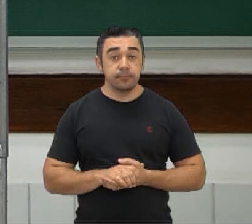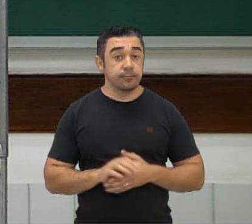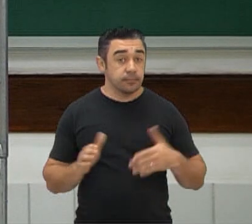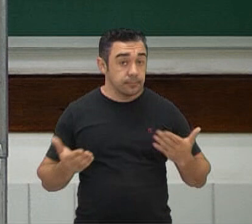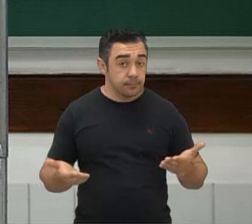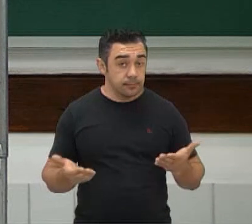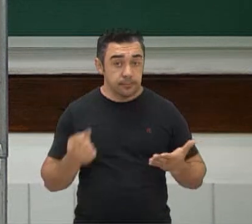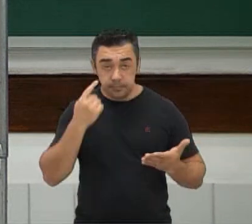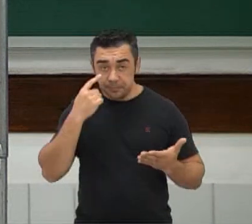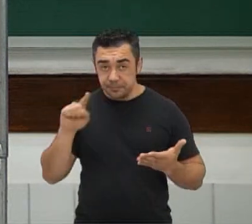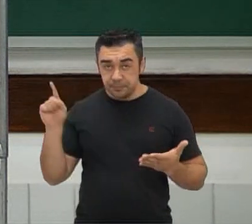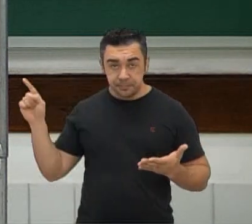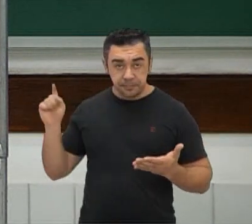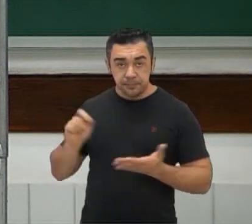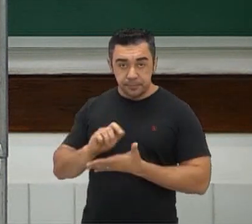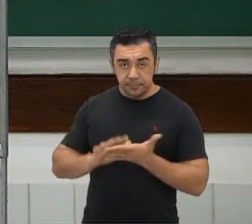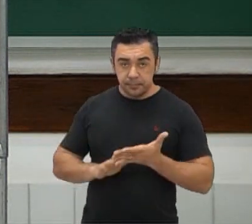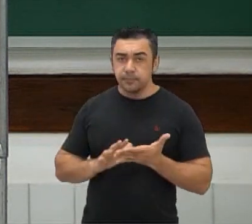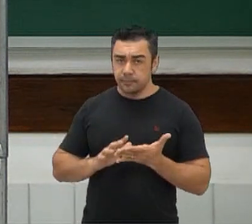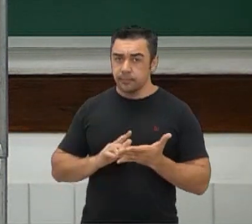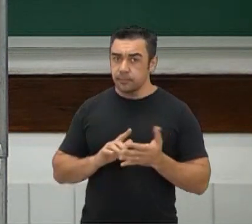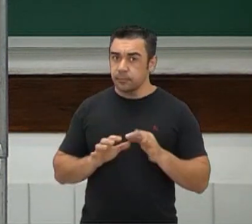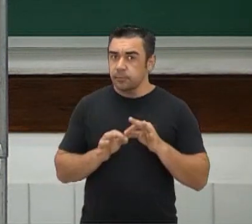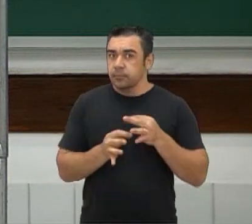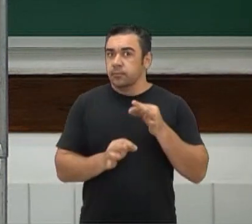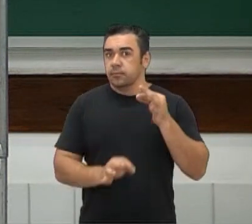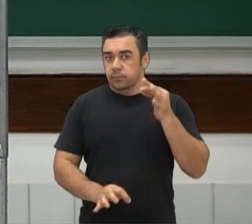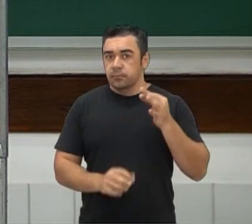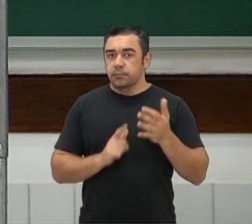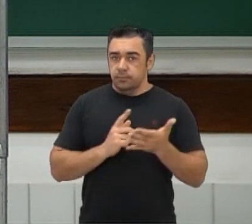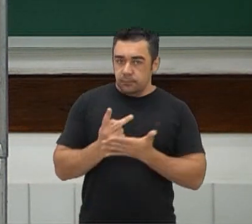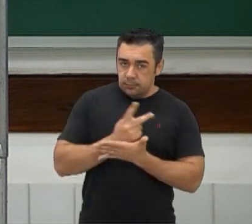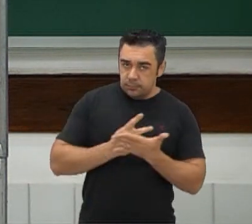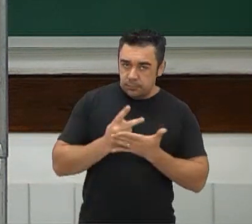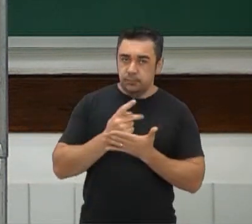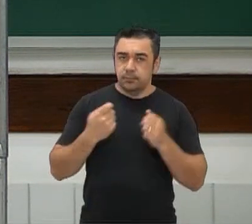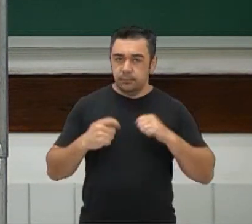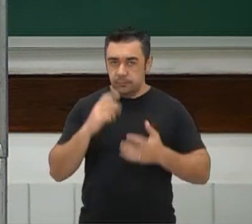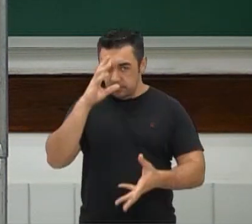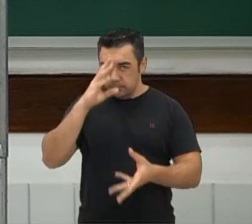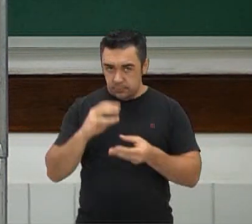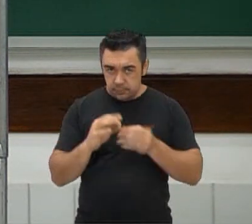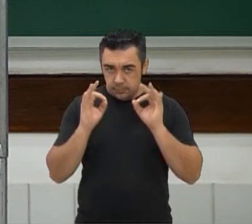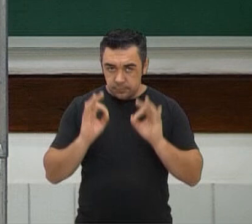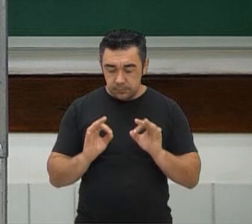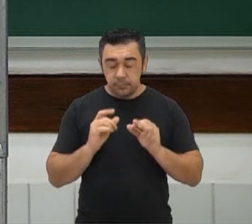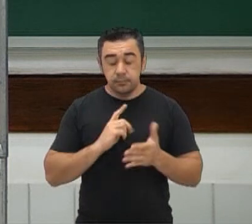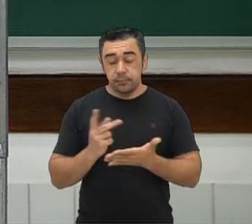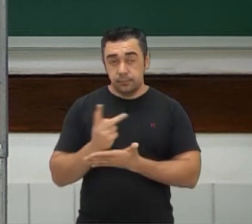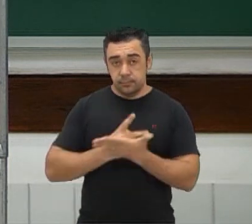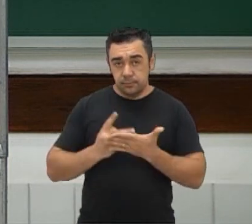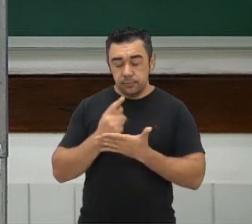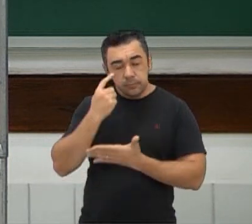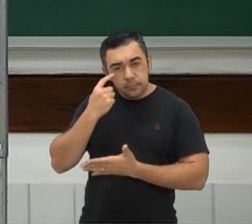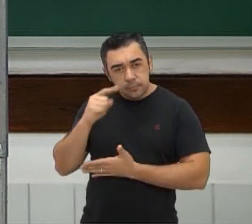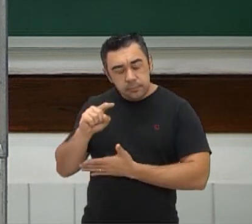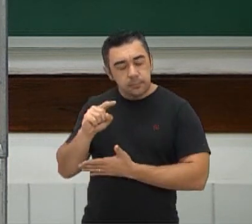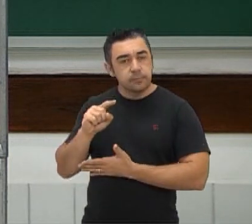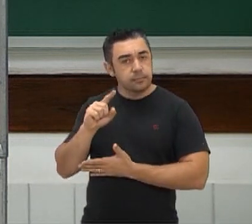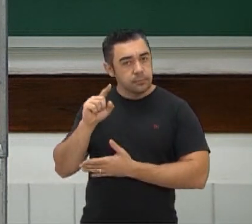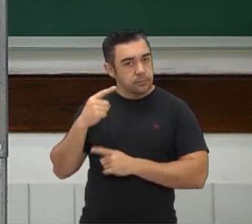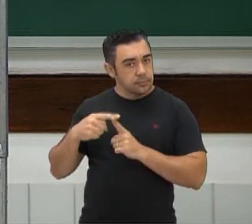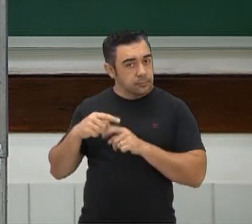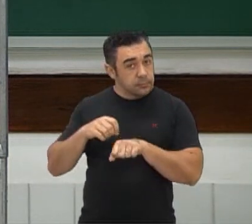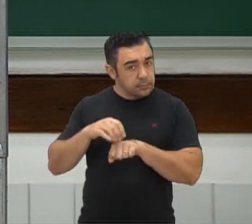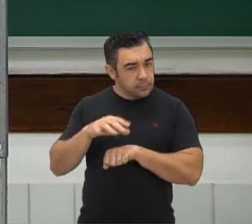E aí, a gente viu que esse exercício é um pouco mais comprido, tem desenho, tem figura para interpretar. Quando tem figura, olhem com cuidado, porque a dica está